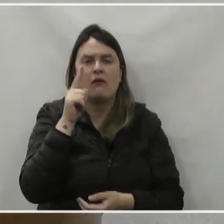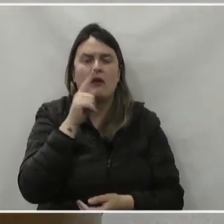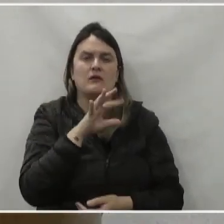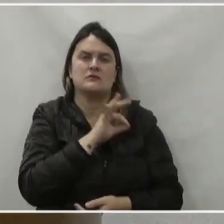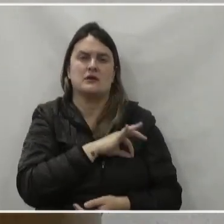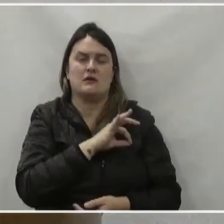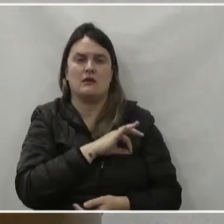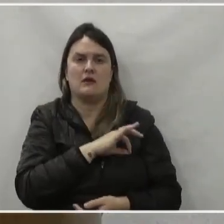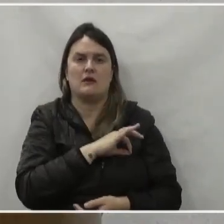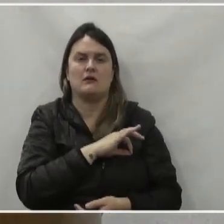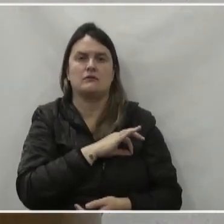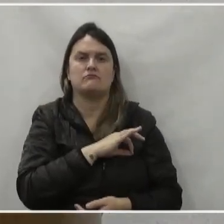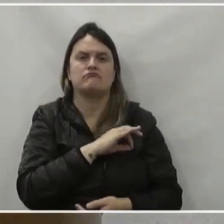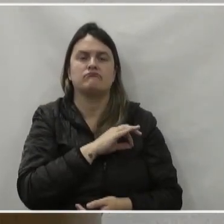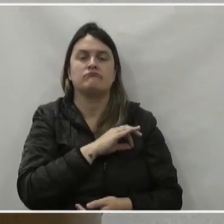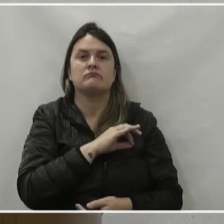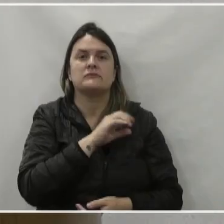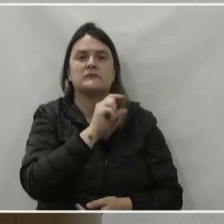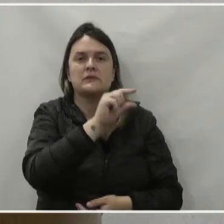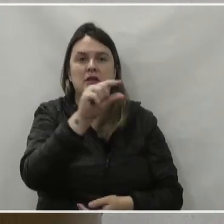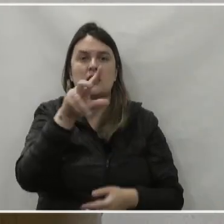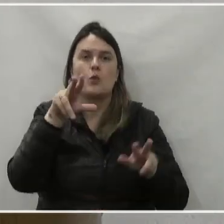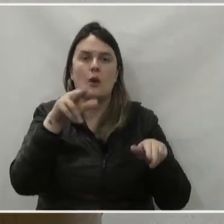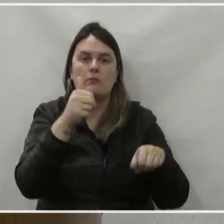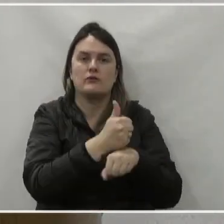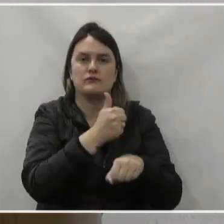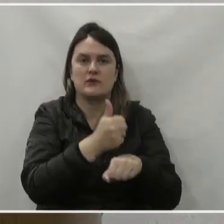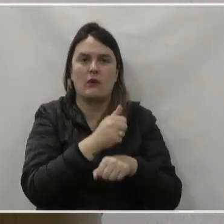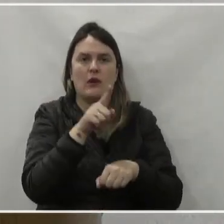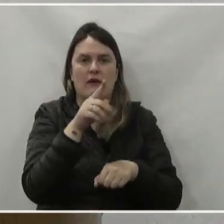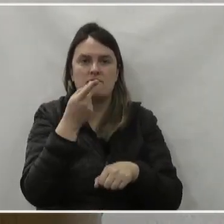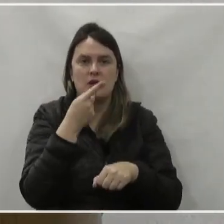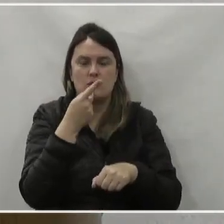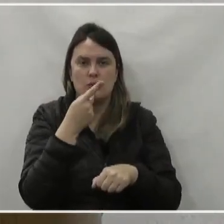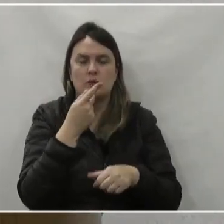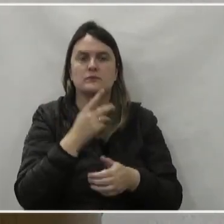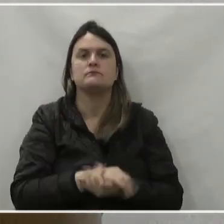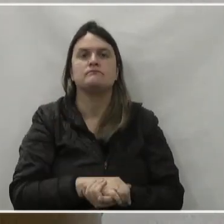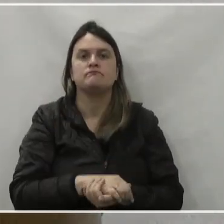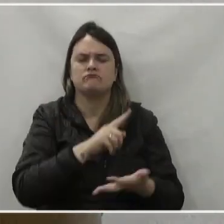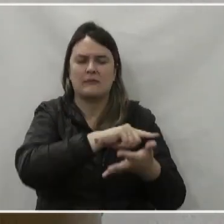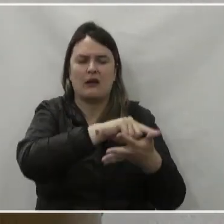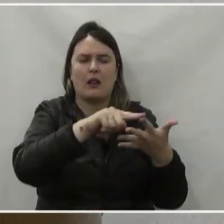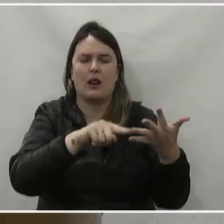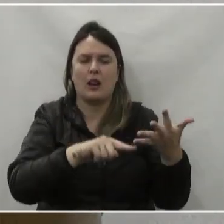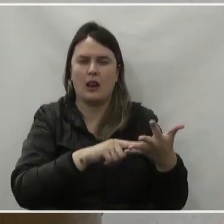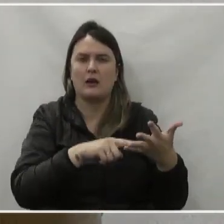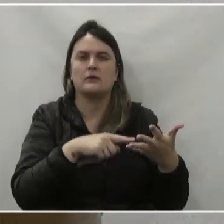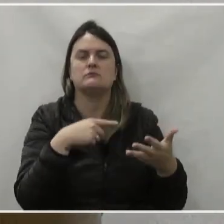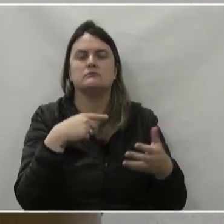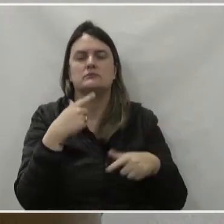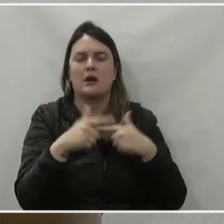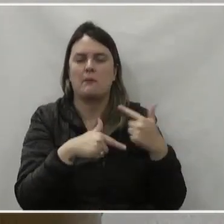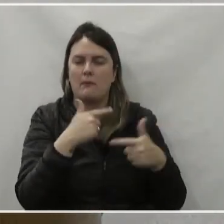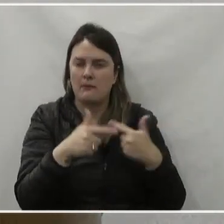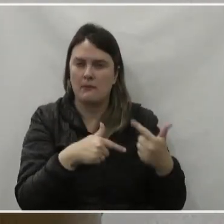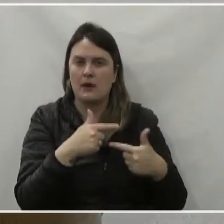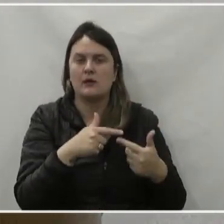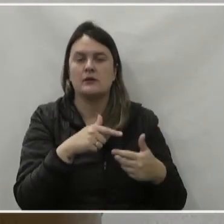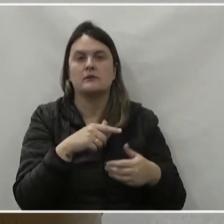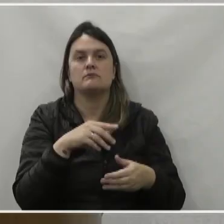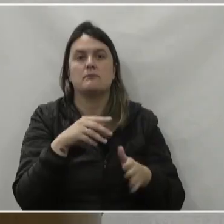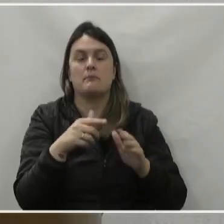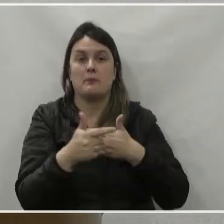pouquinho de cada profissional que ela citou aqui, em que extrapola as prerrogativas do